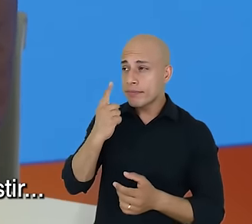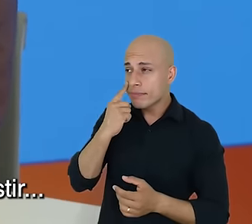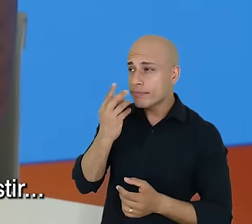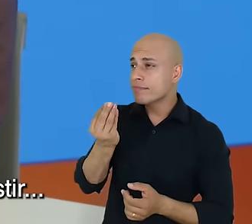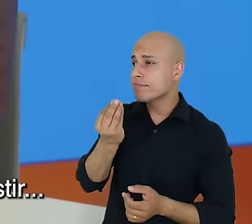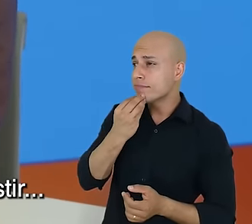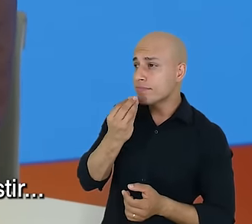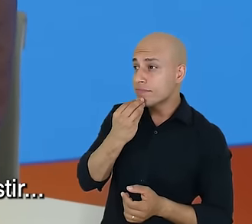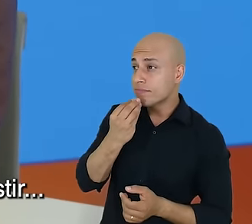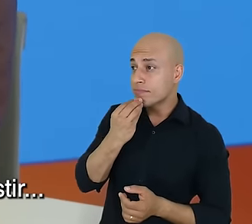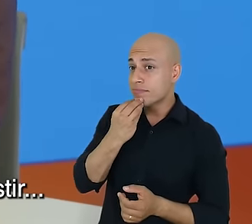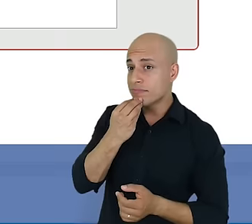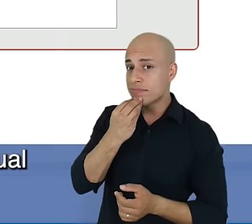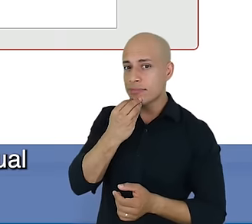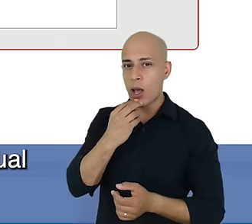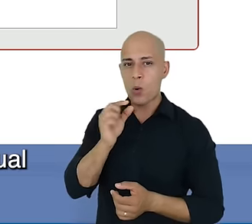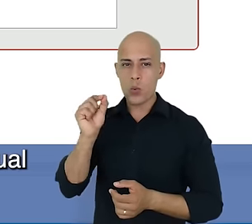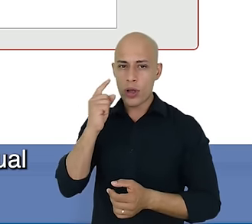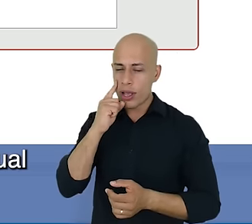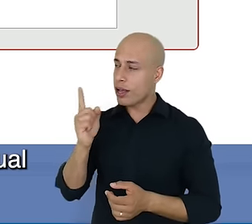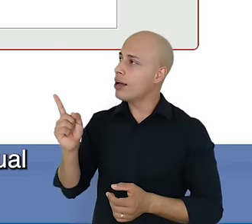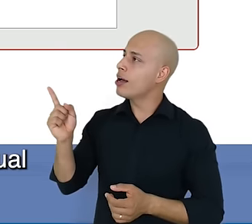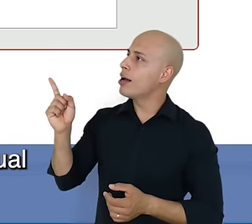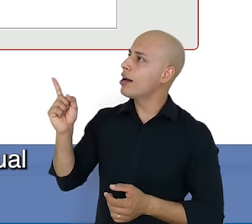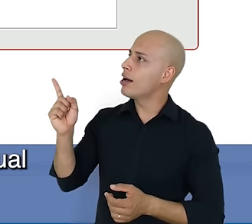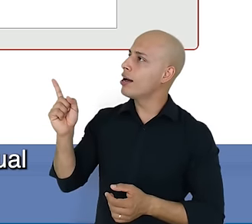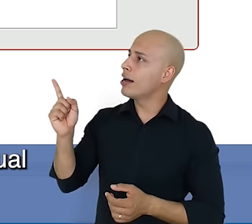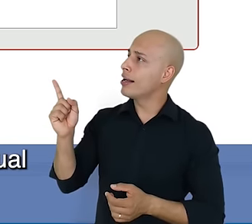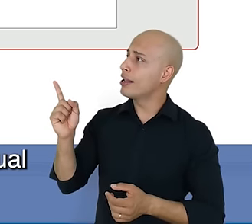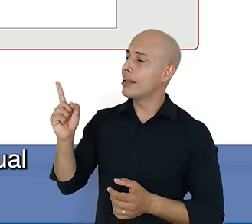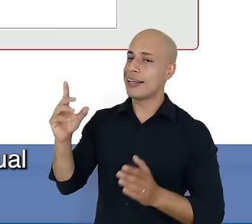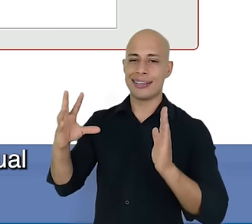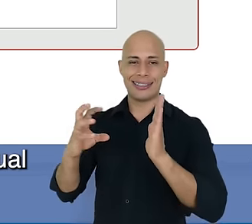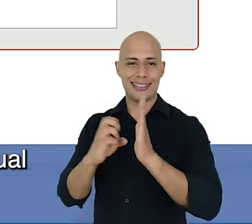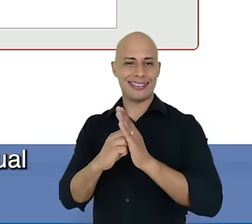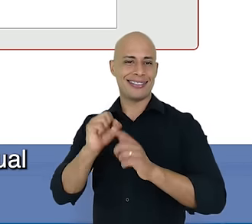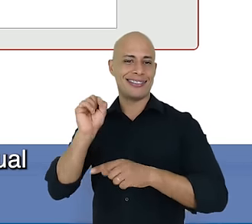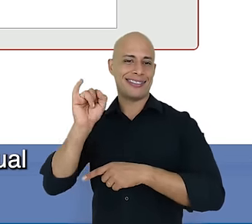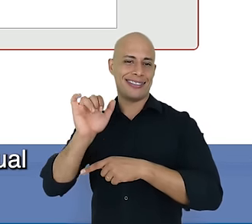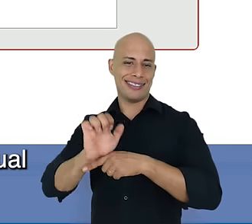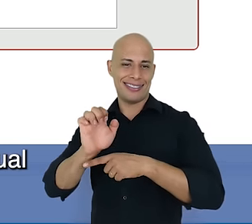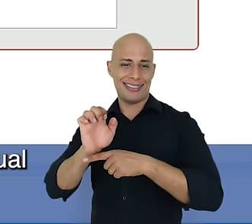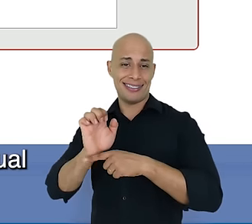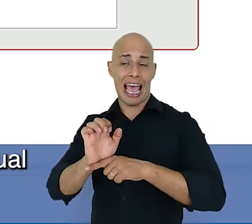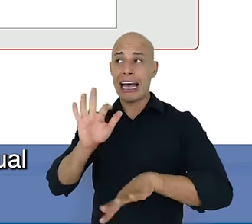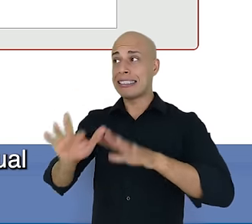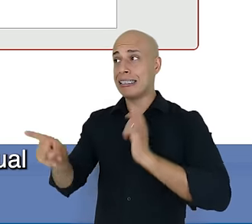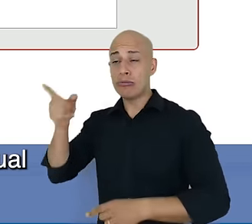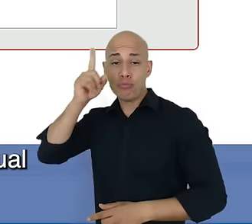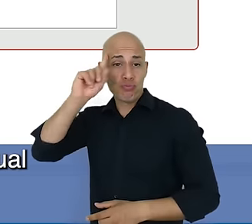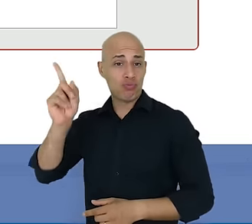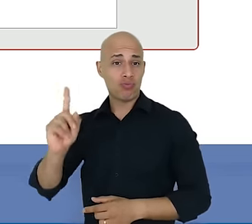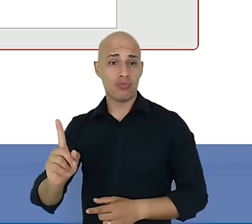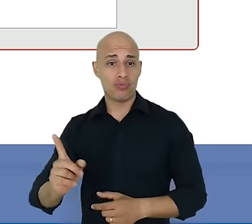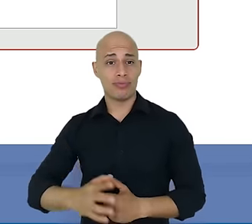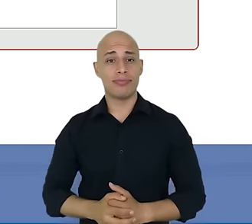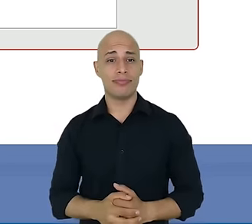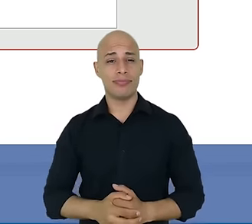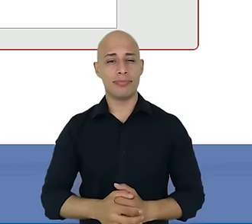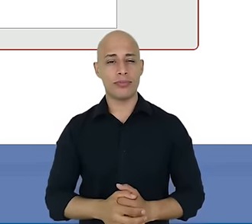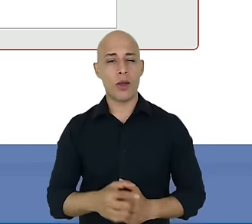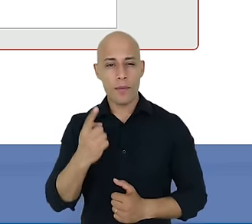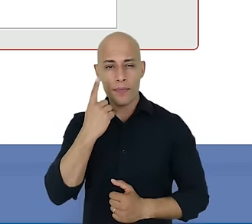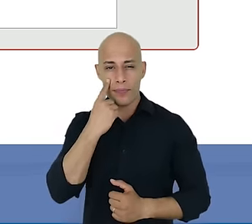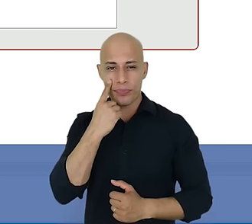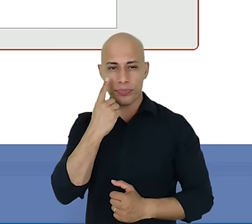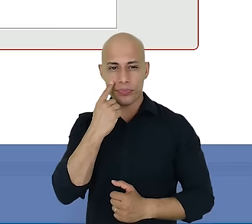de existir ele já ter a parte da inscrição estadual e ele não saber eu tenho aqui ó